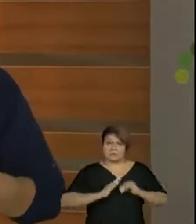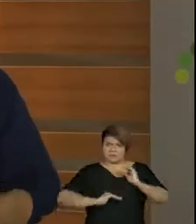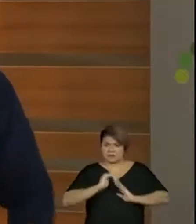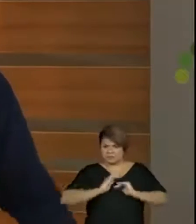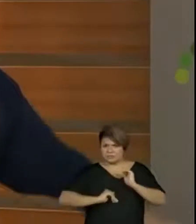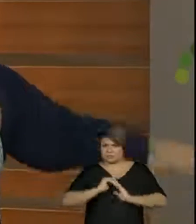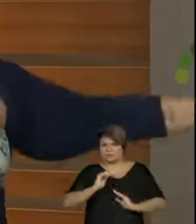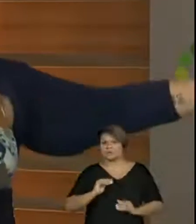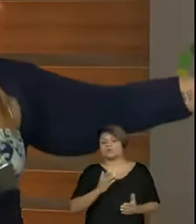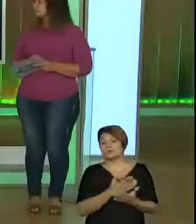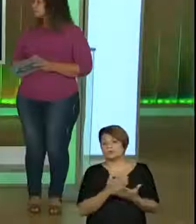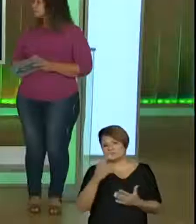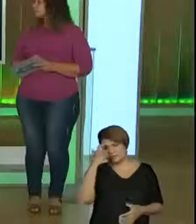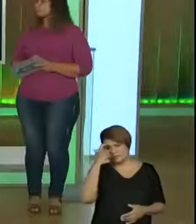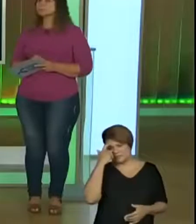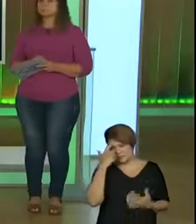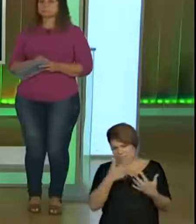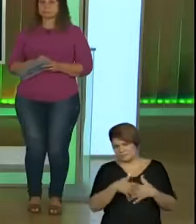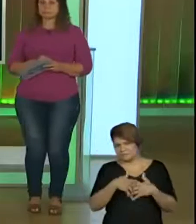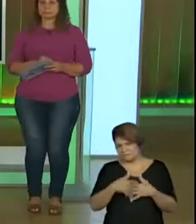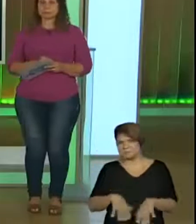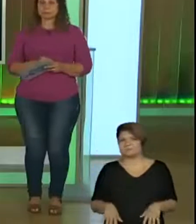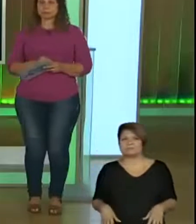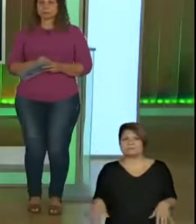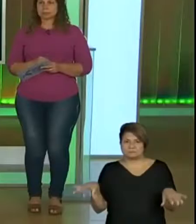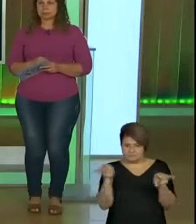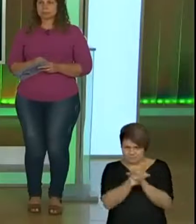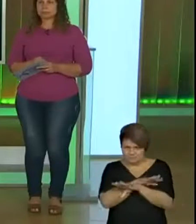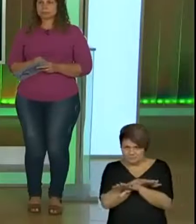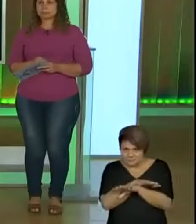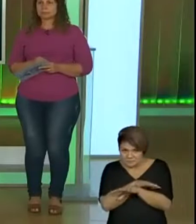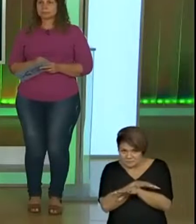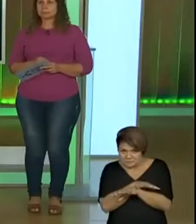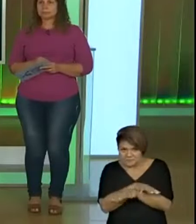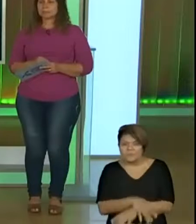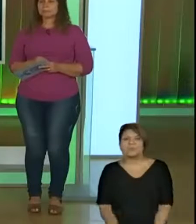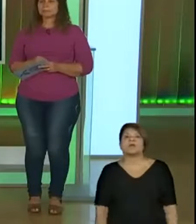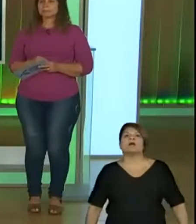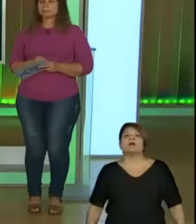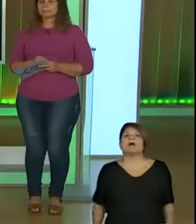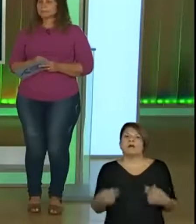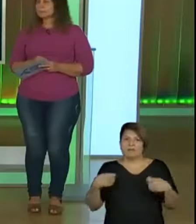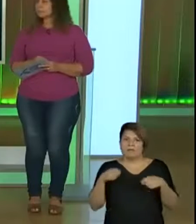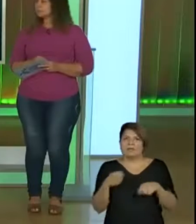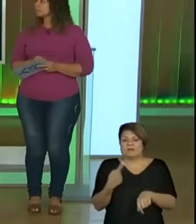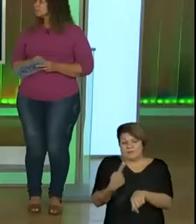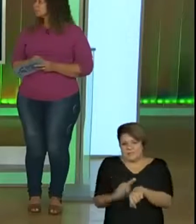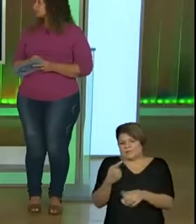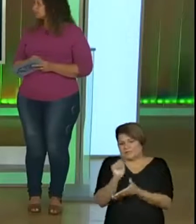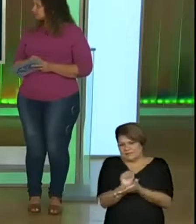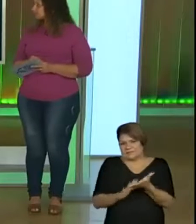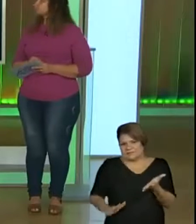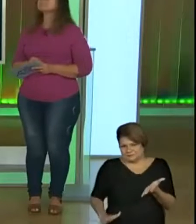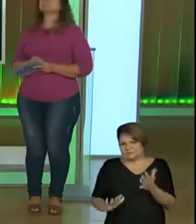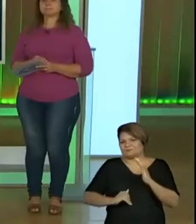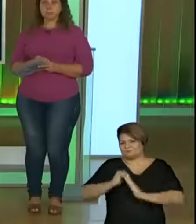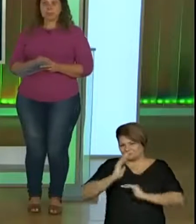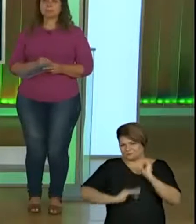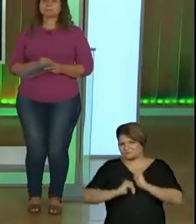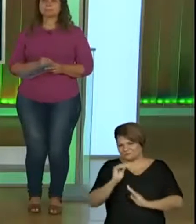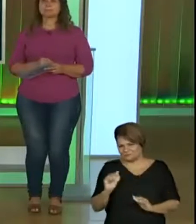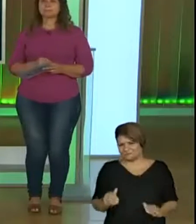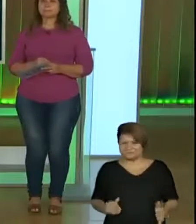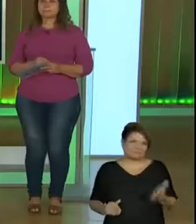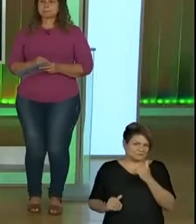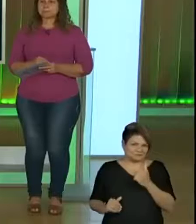poder pensar na matemática. Estão preparados? Porque tem que ter um momento da atividade que a gente põe em prática isso, né, professora